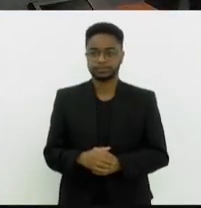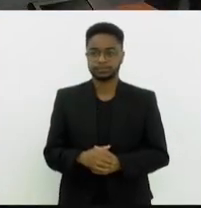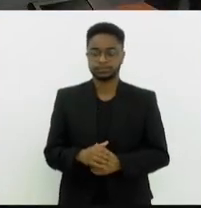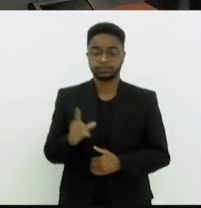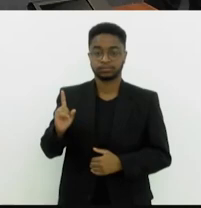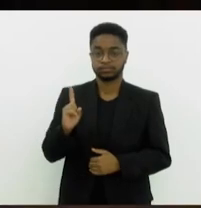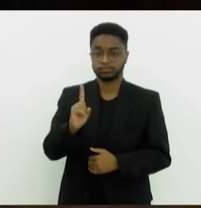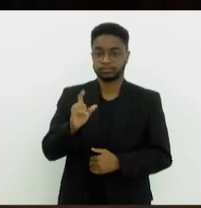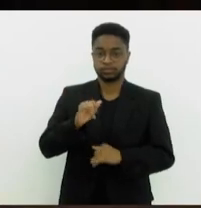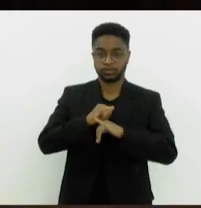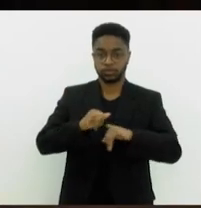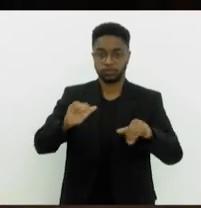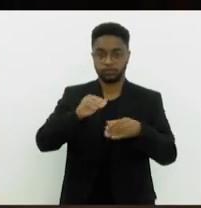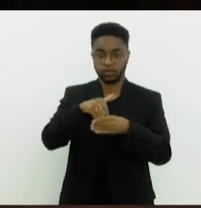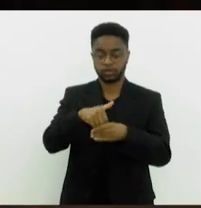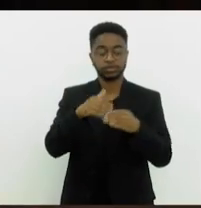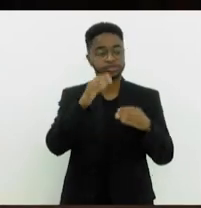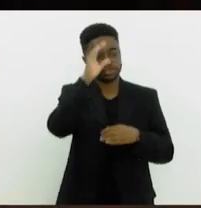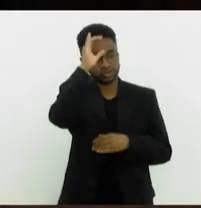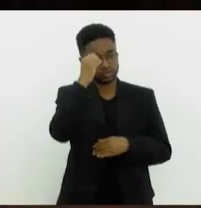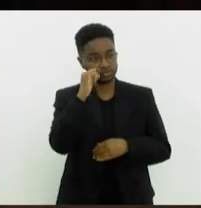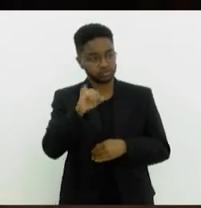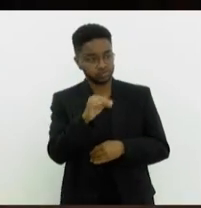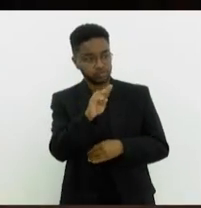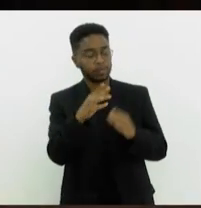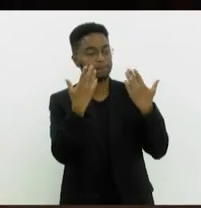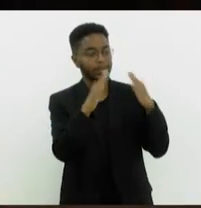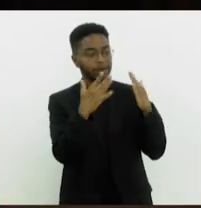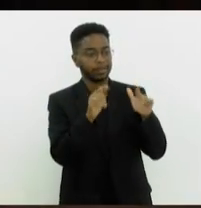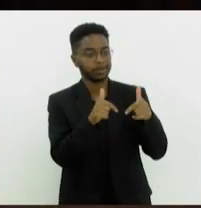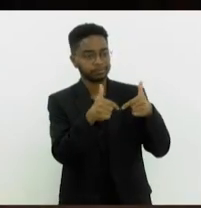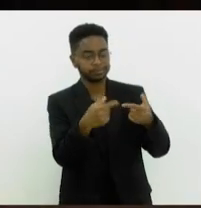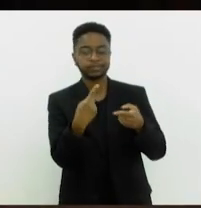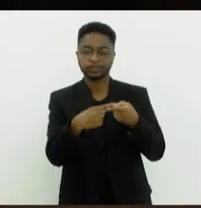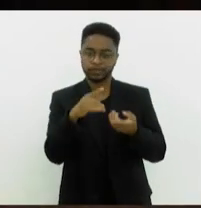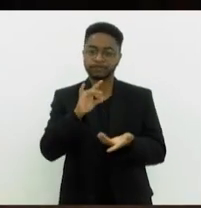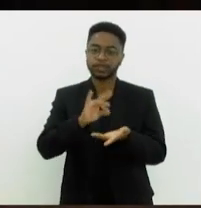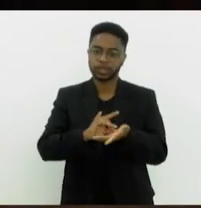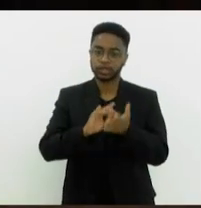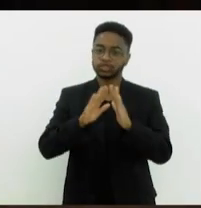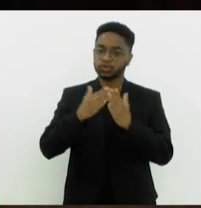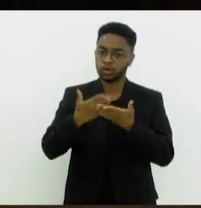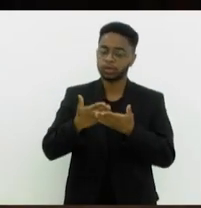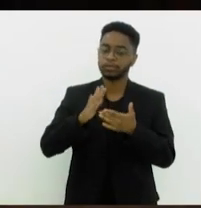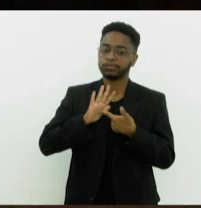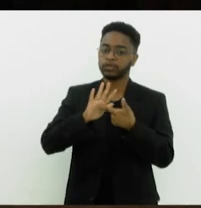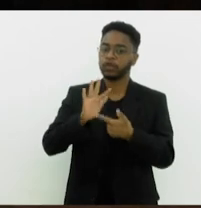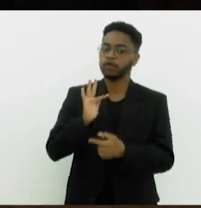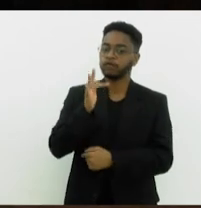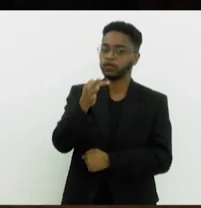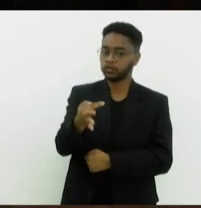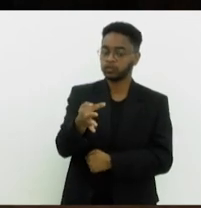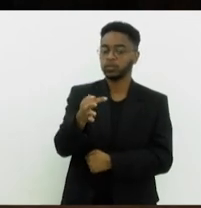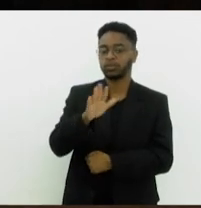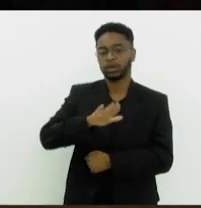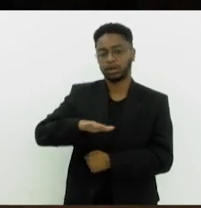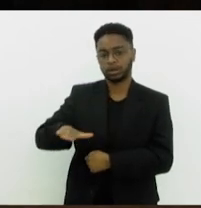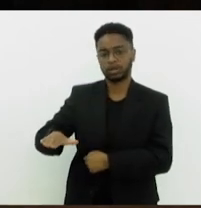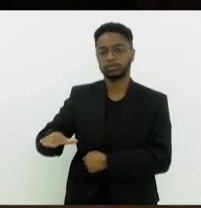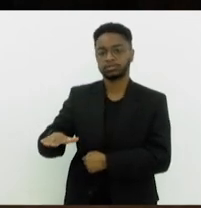tia Ju, presidente. Parabéns aí pela atitude, que realmente é o futuro, né, tia Ju? A escola é o futuro de qualquer, né, da